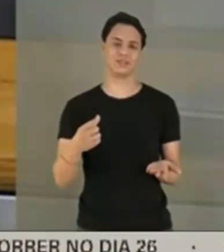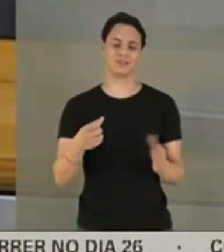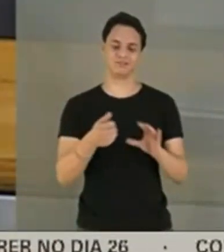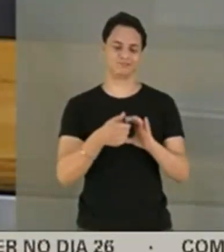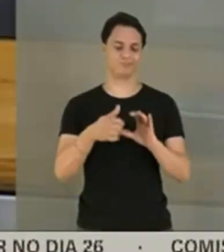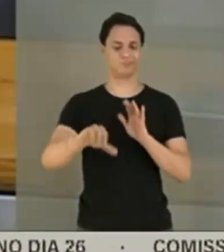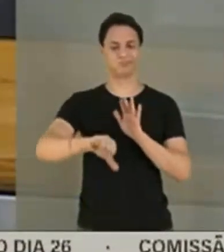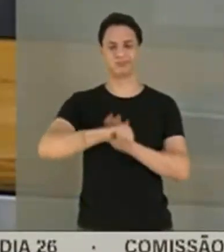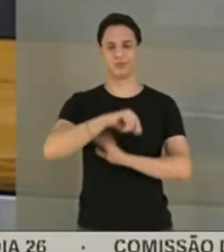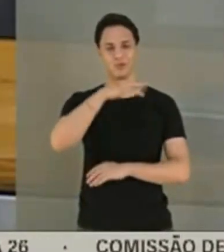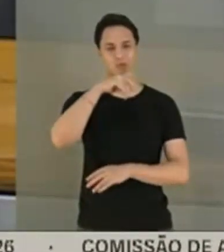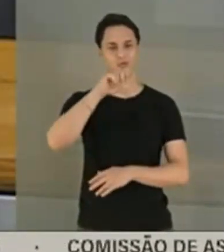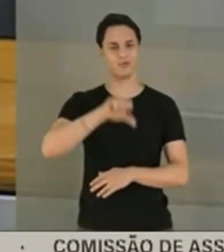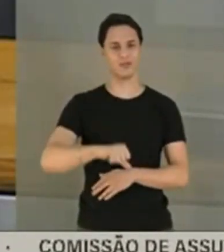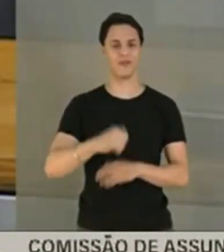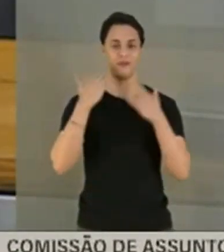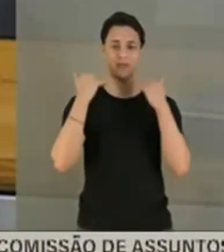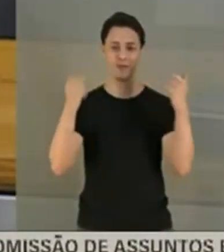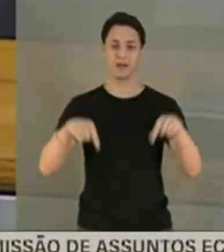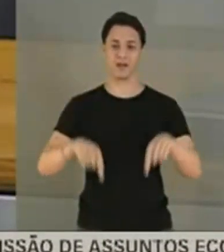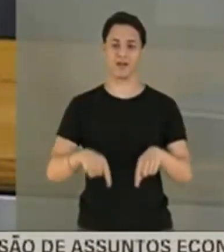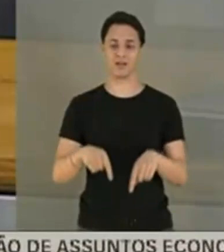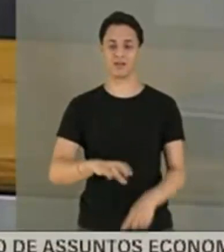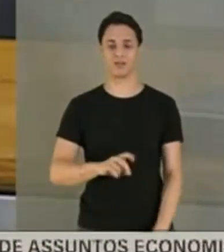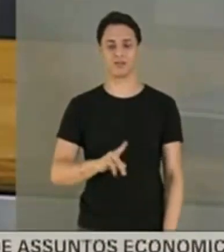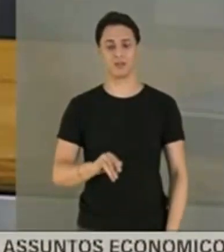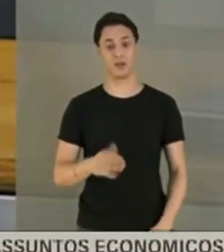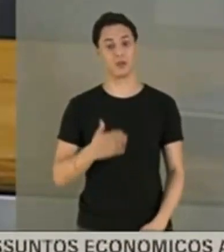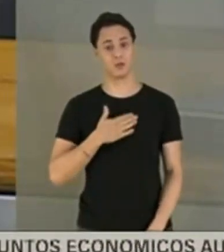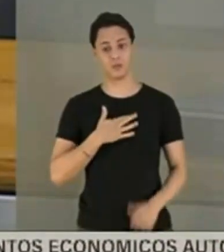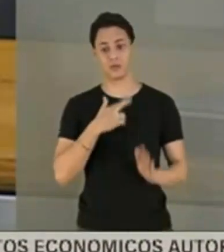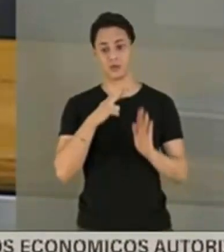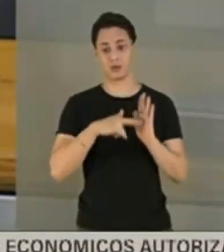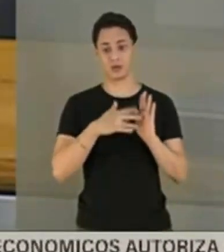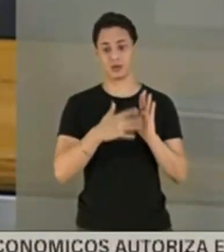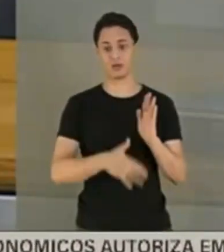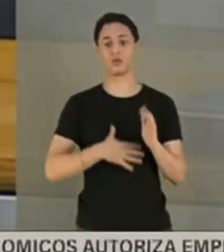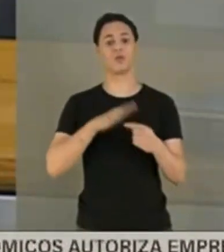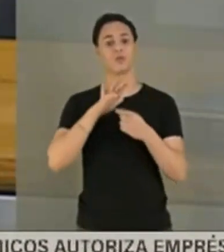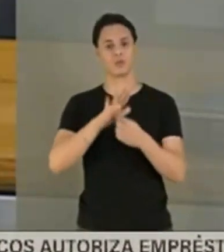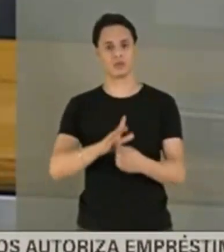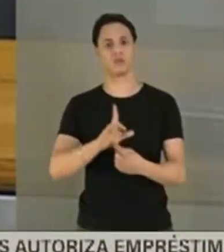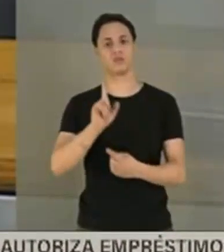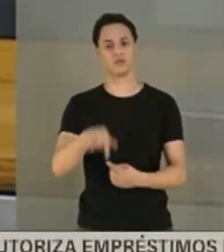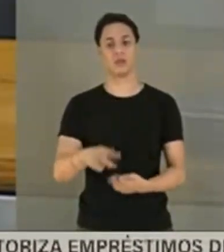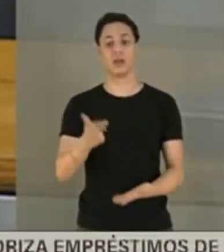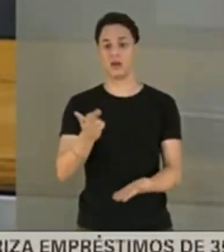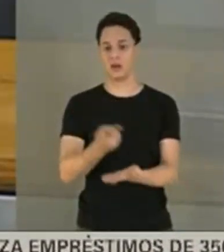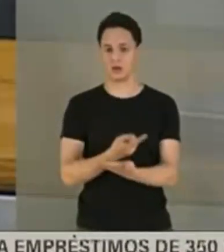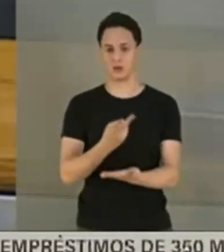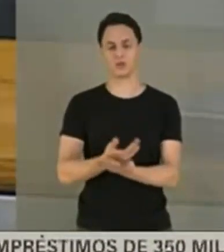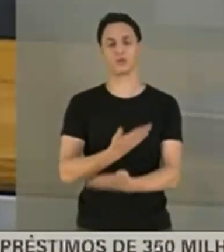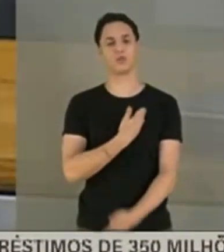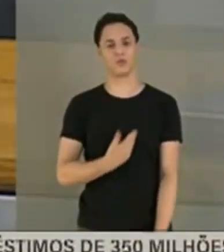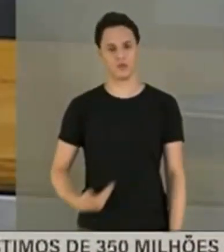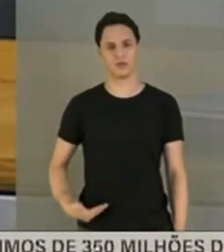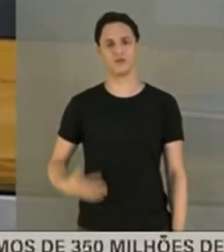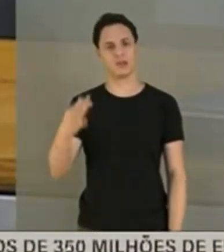poderia ter feito um grande trabalho. No meu relatório eu vou apontar equívocos do governo federal,